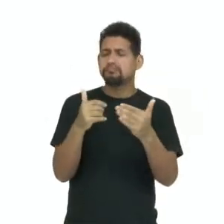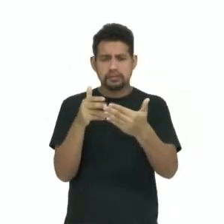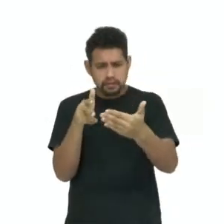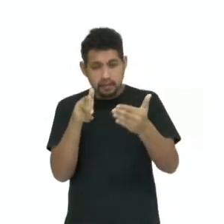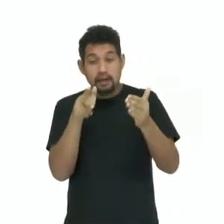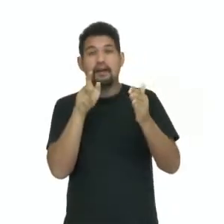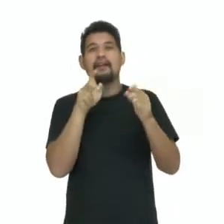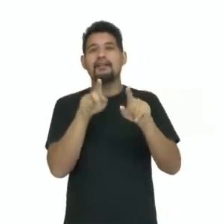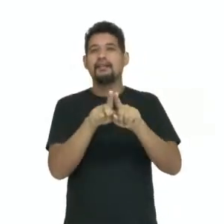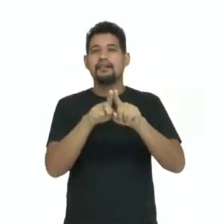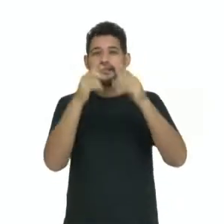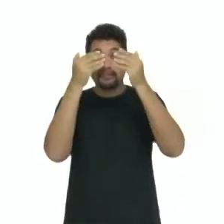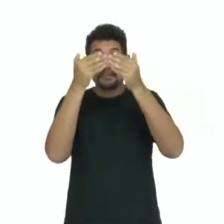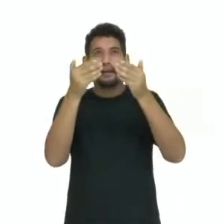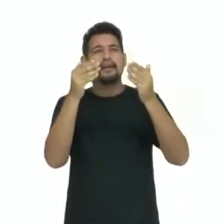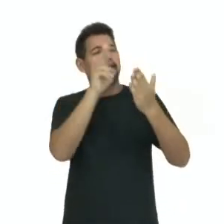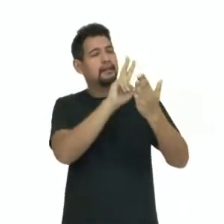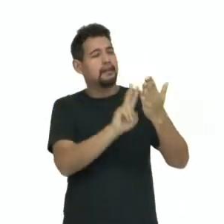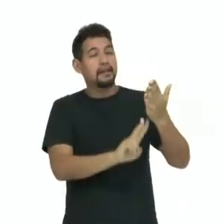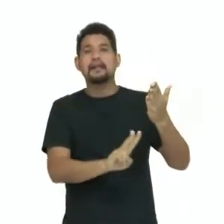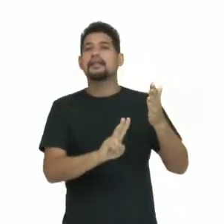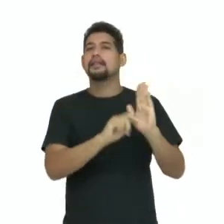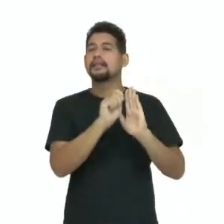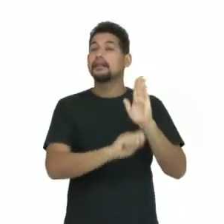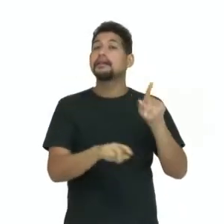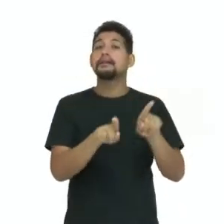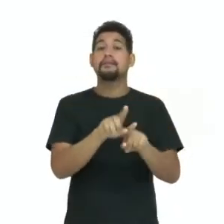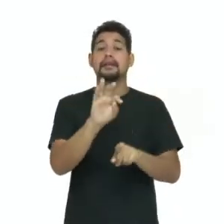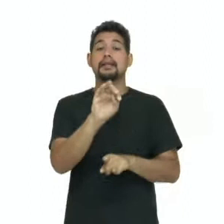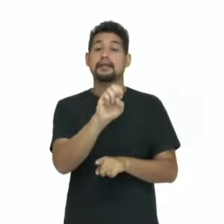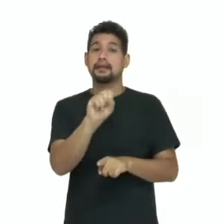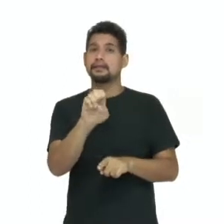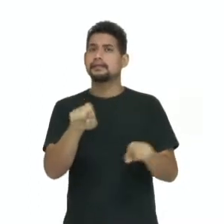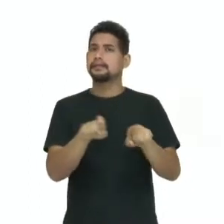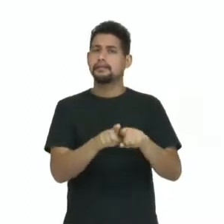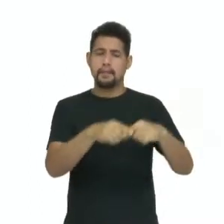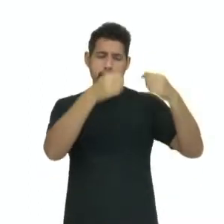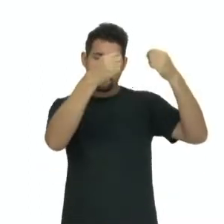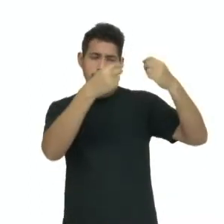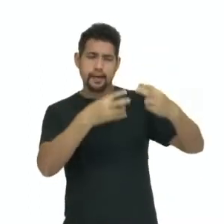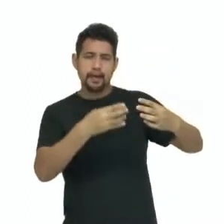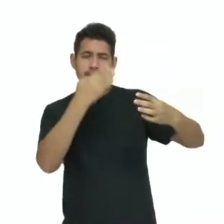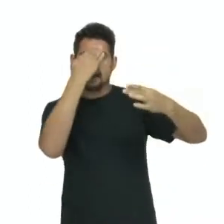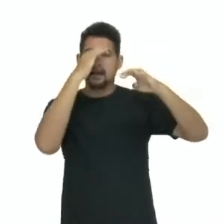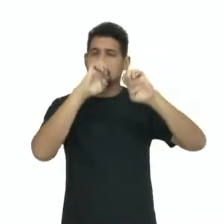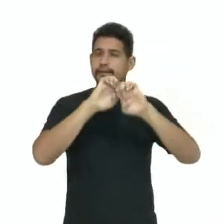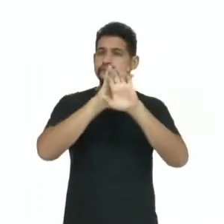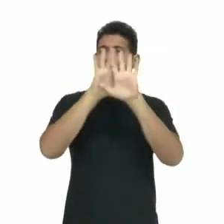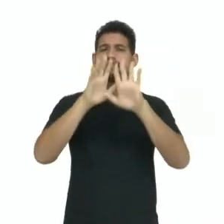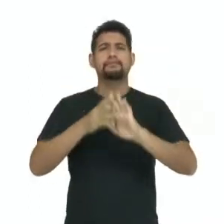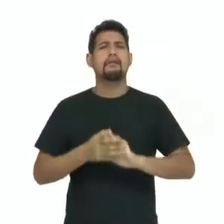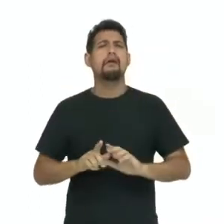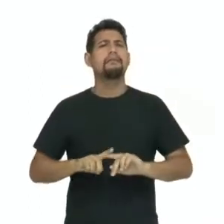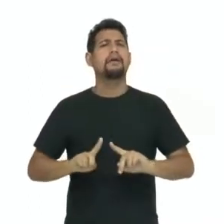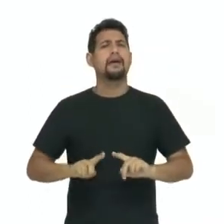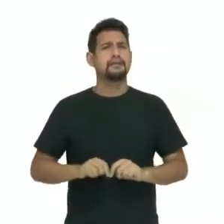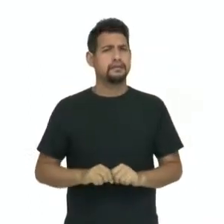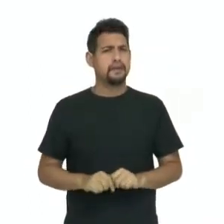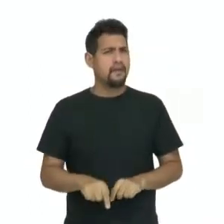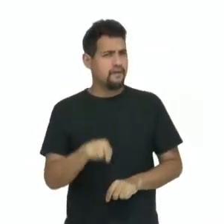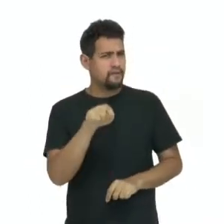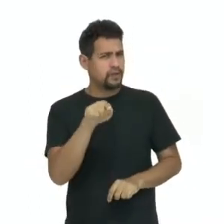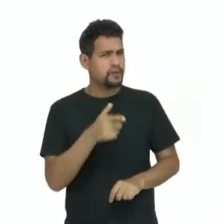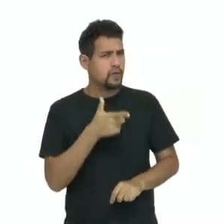informações implícitas, identificar tese e argumentos. E afinal, você